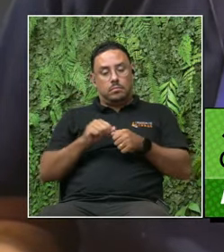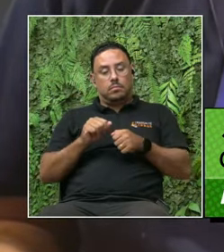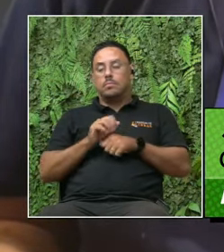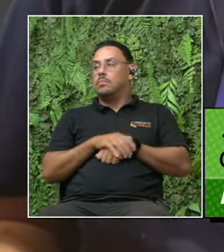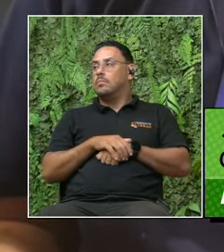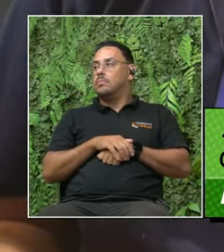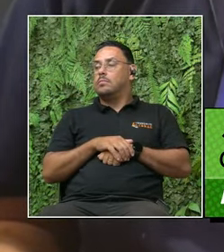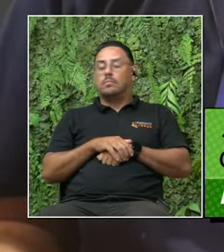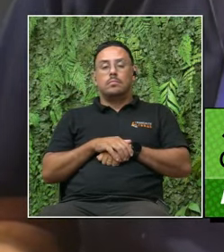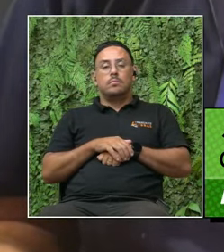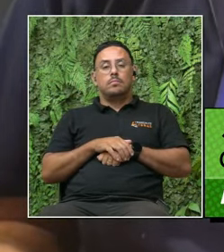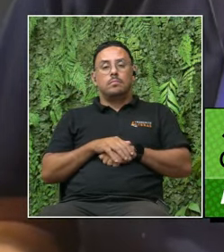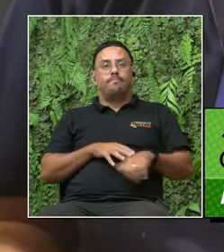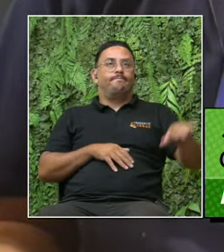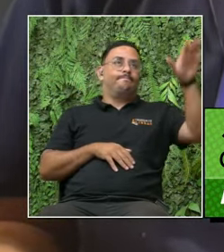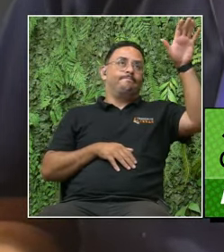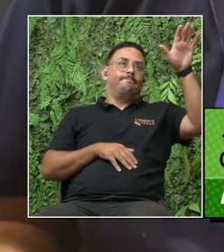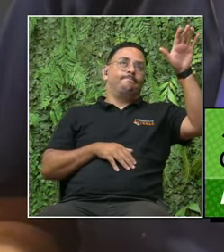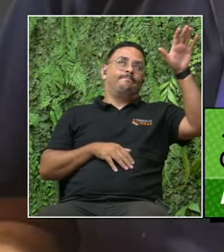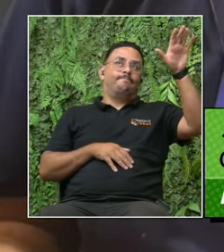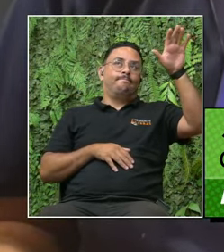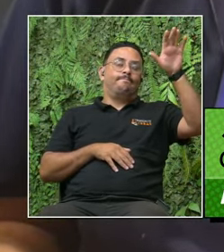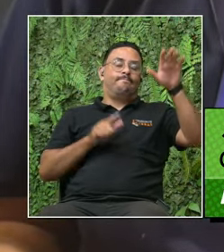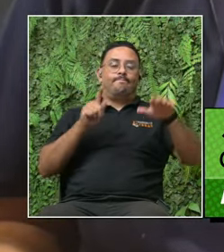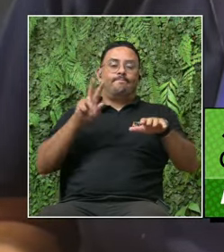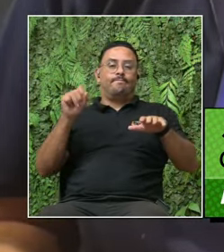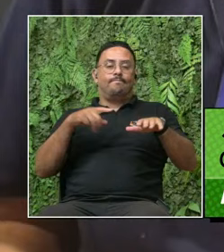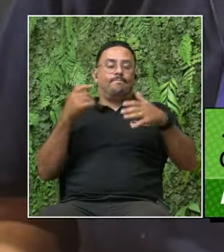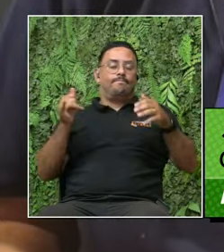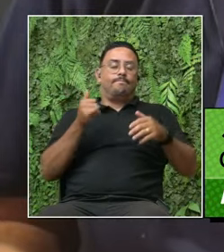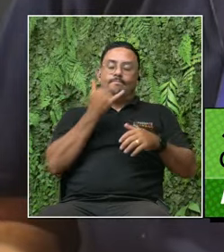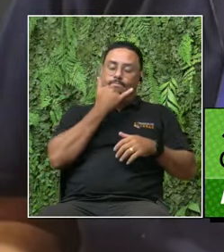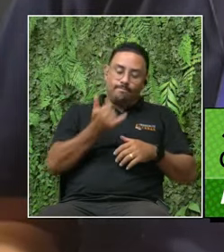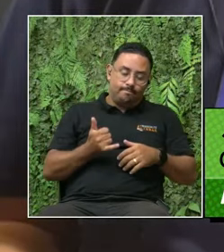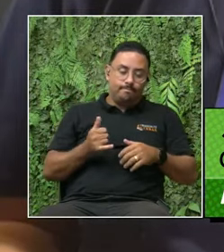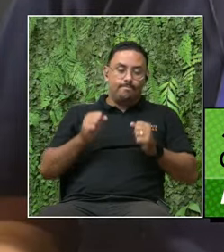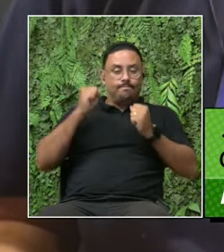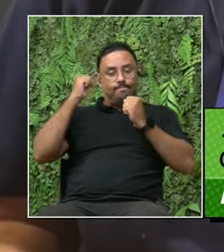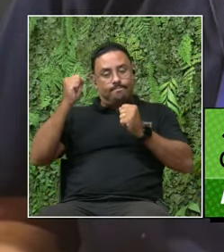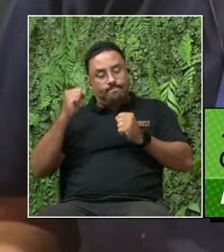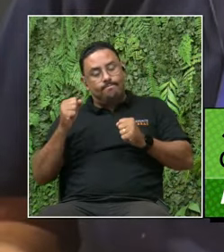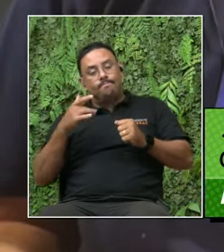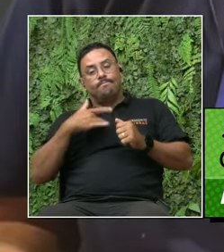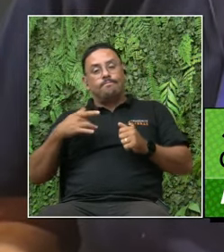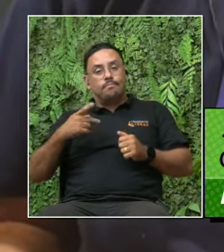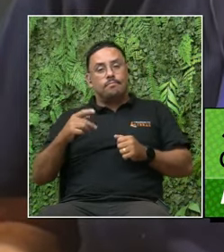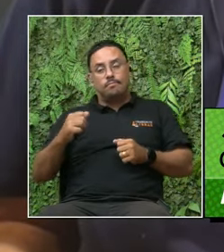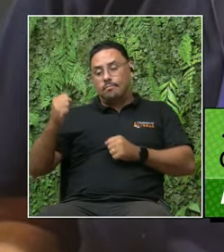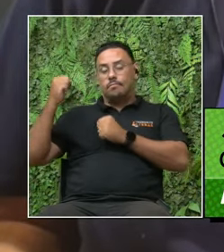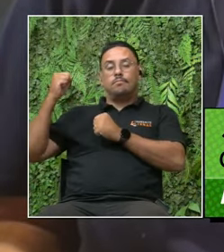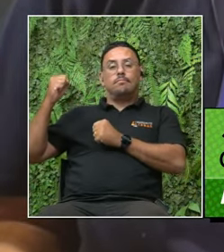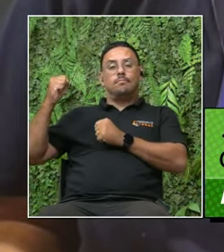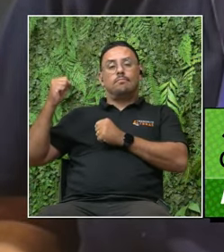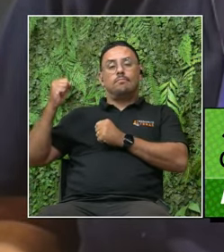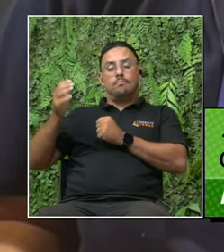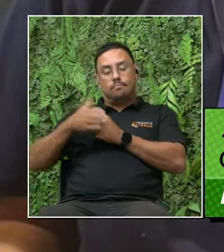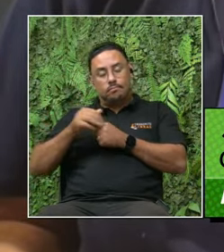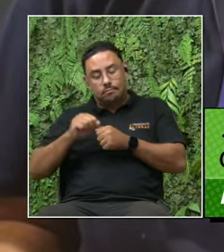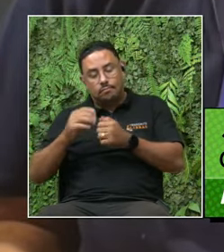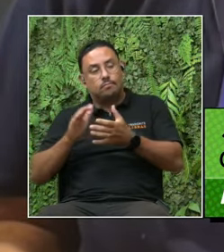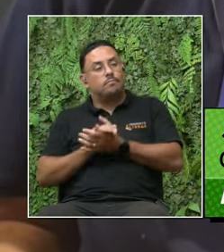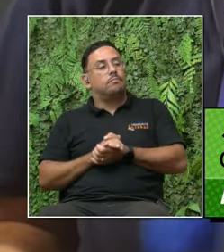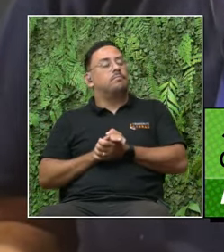você vai fazer o quê você vai erguer o braço foi o que ele fez Gente desculpa torcida do Cruzeiro foi o que o protegido de vocês